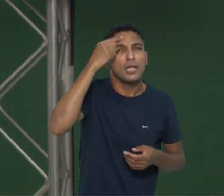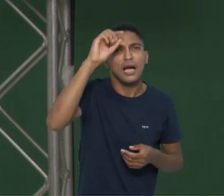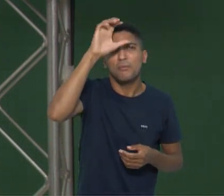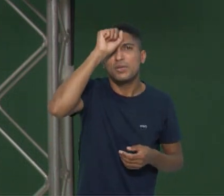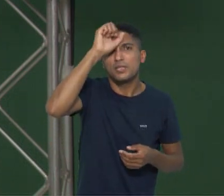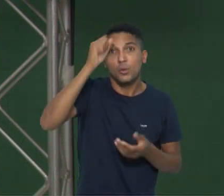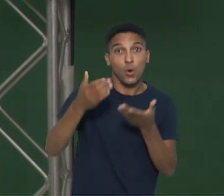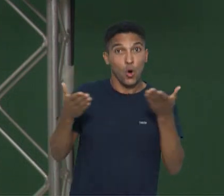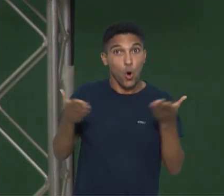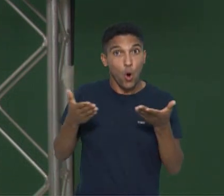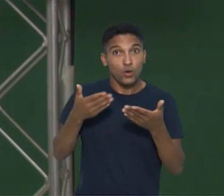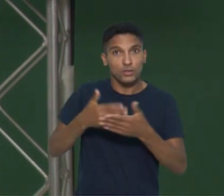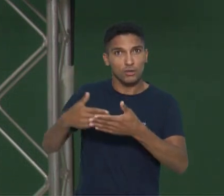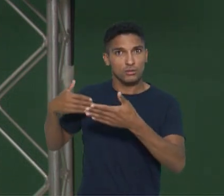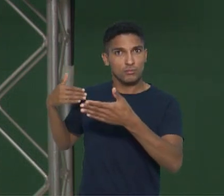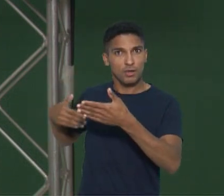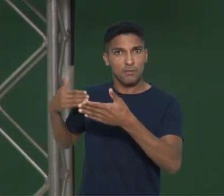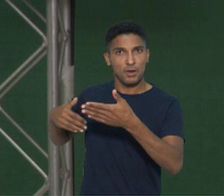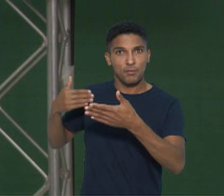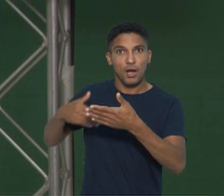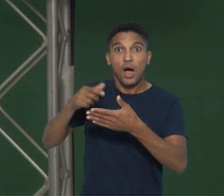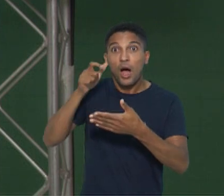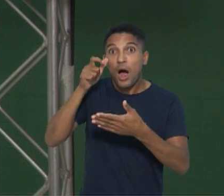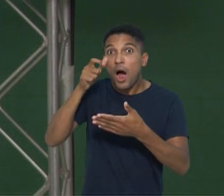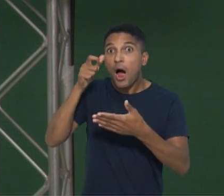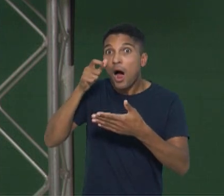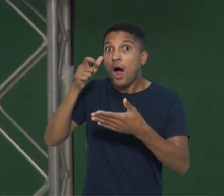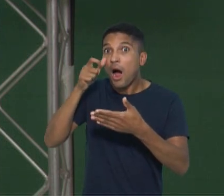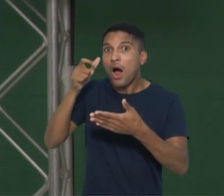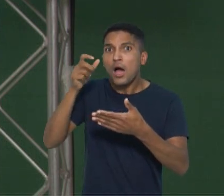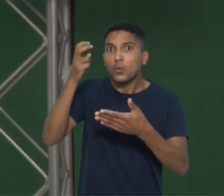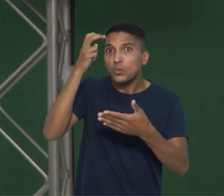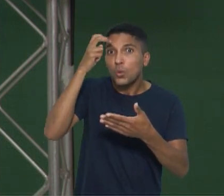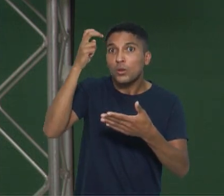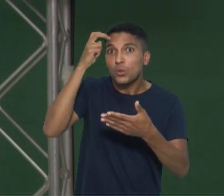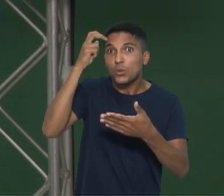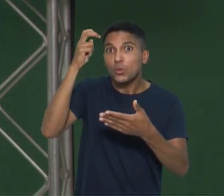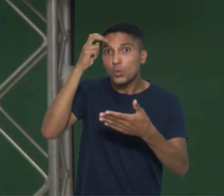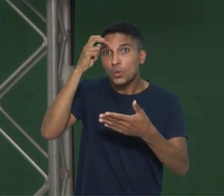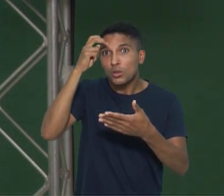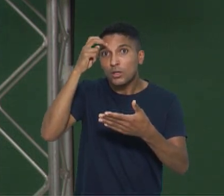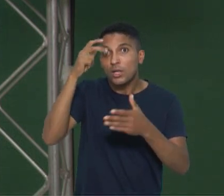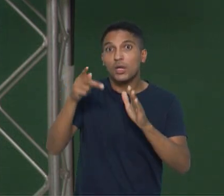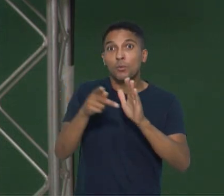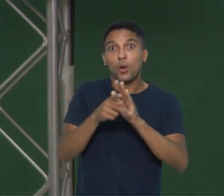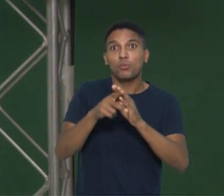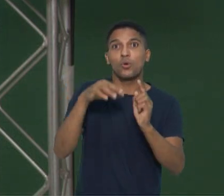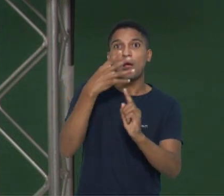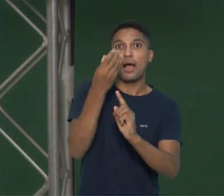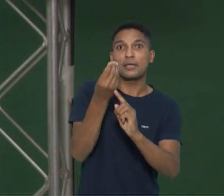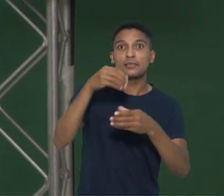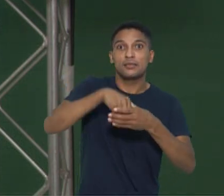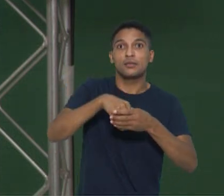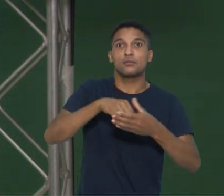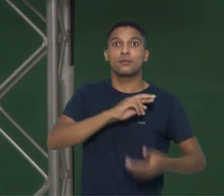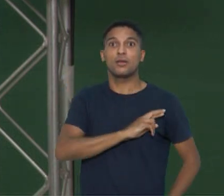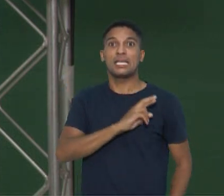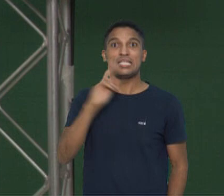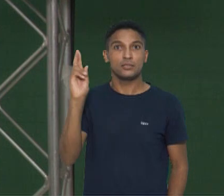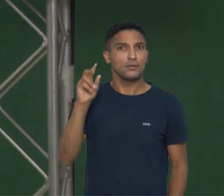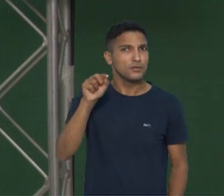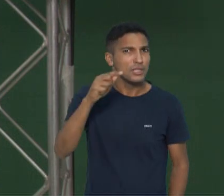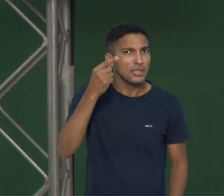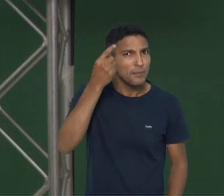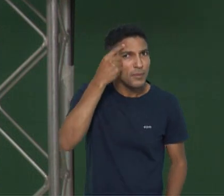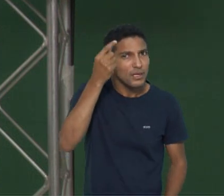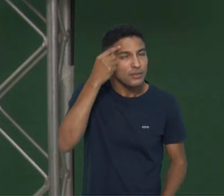gente viu, pensa o que você descobriu de interessante sobre as culturas que a gente viu através do uso do desenho. Escreve aí